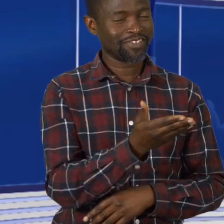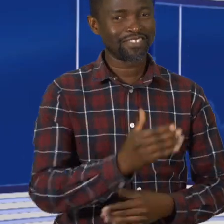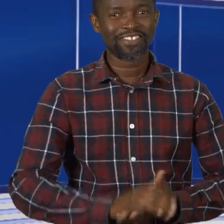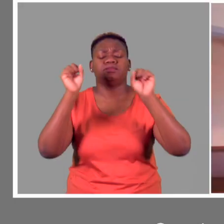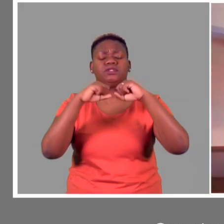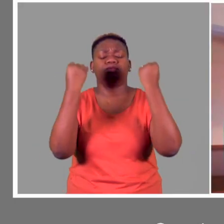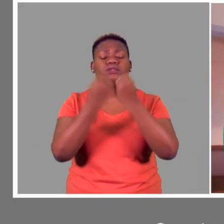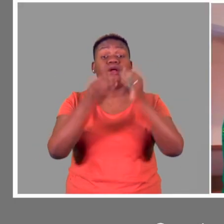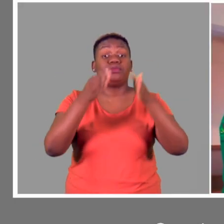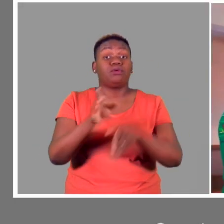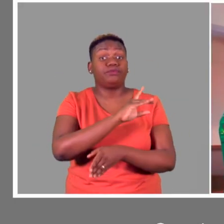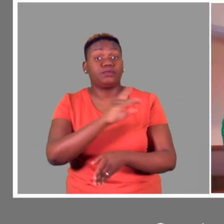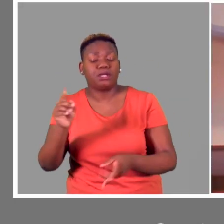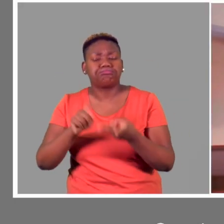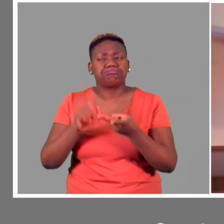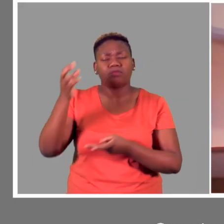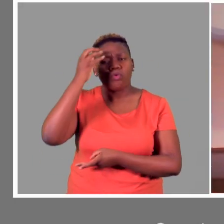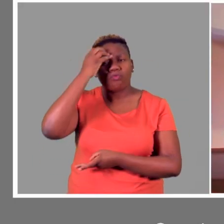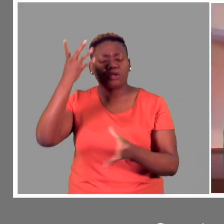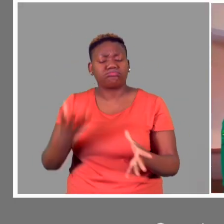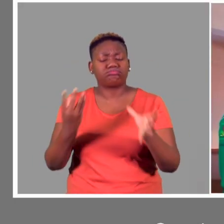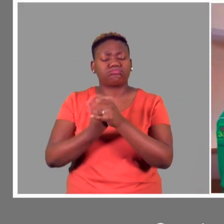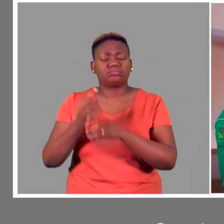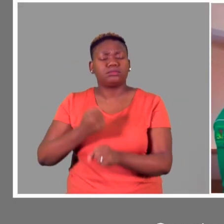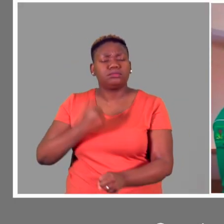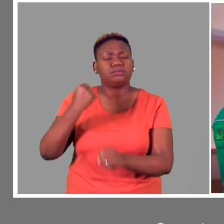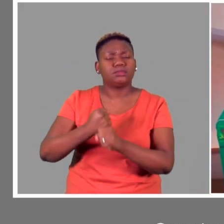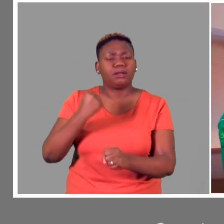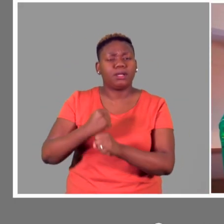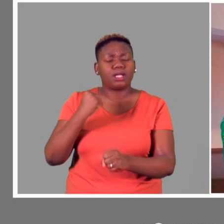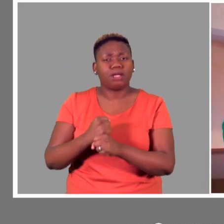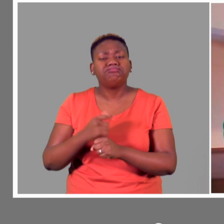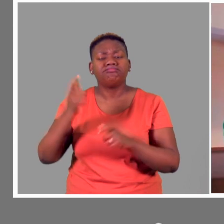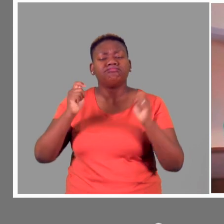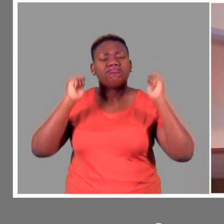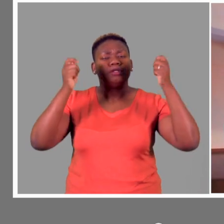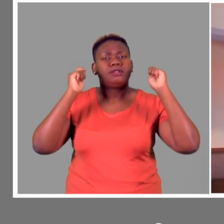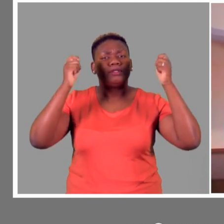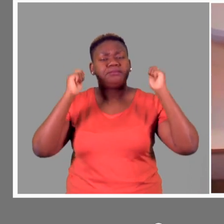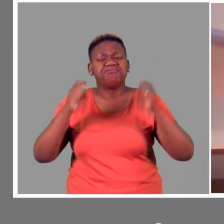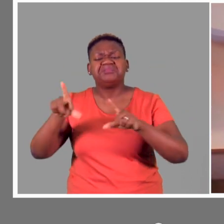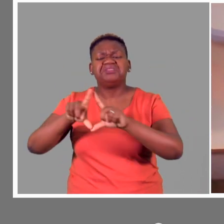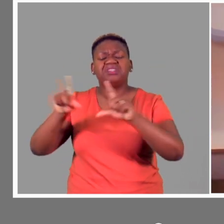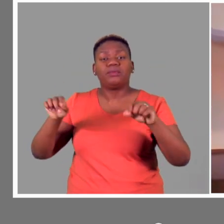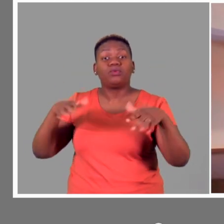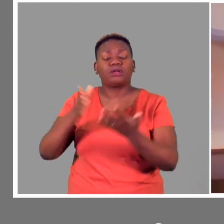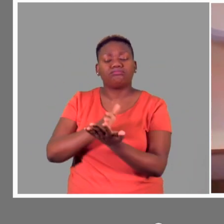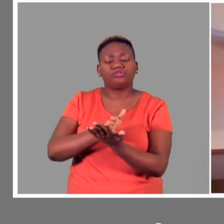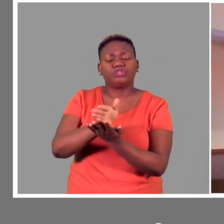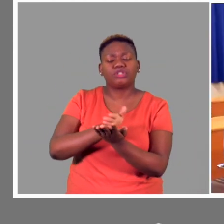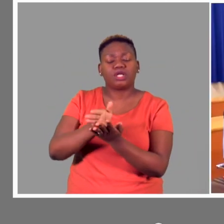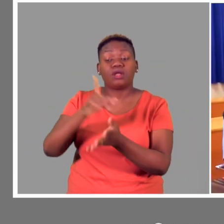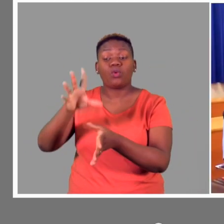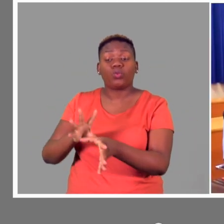surdos. Organizações que trabalham em prol da pessoa com deficiência e o governo de Sufala discutiram estratégias